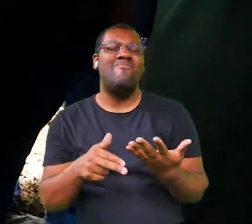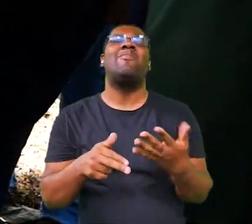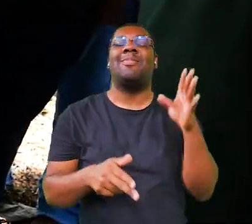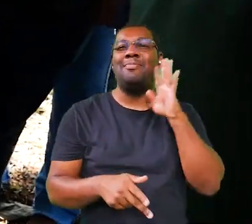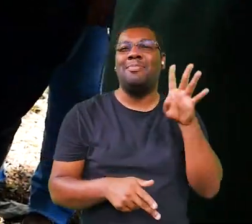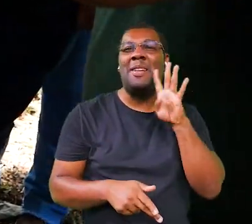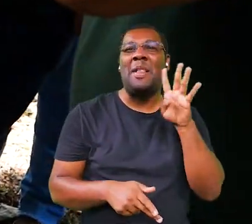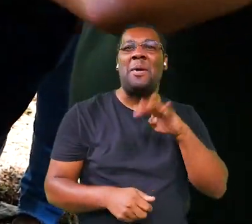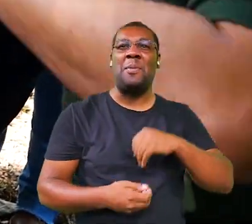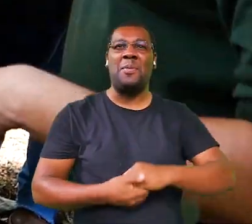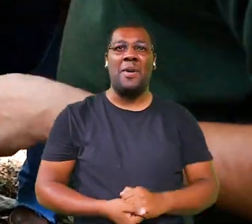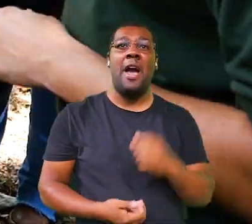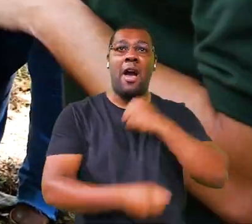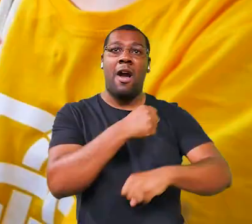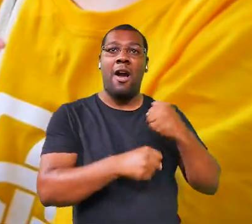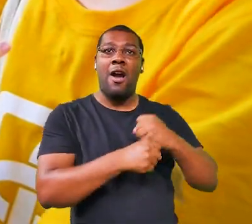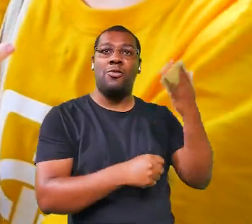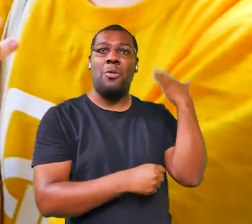Foi bastante legal.